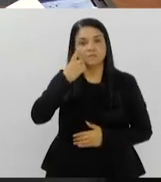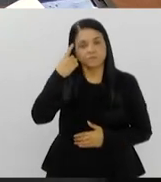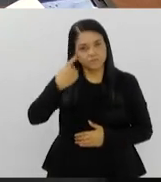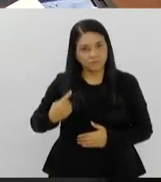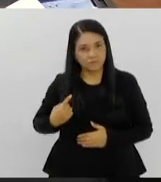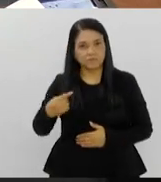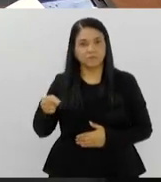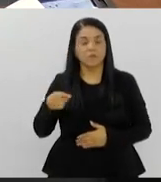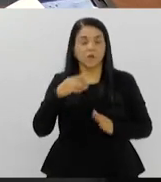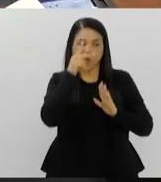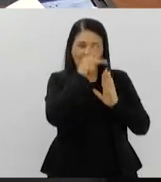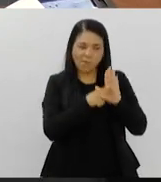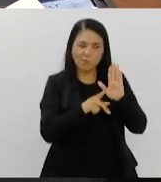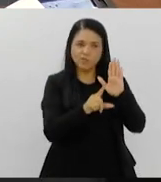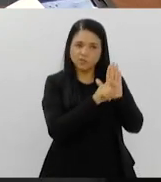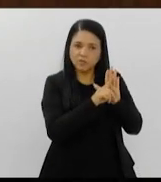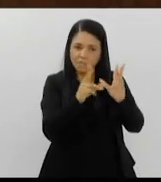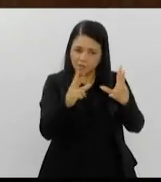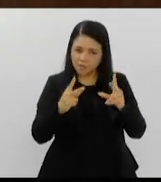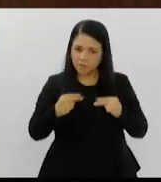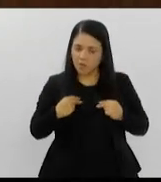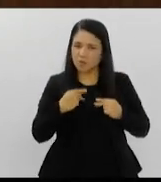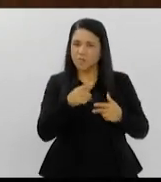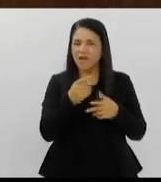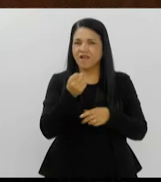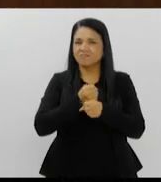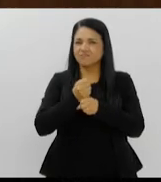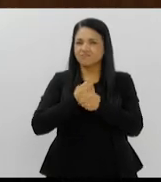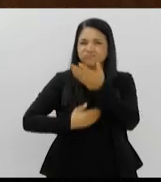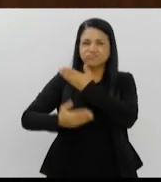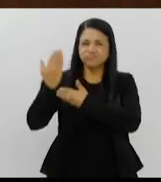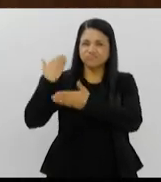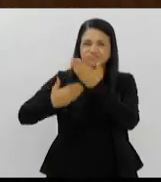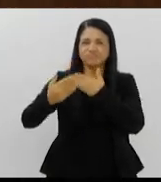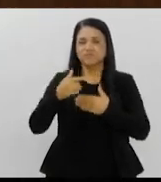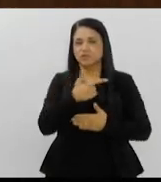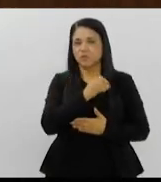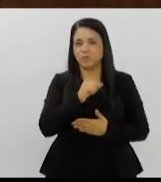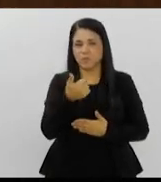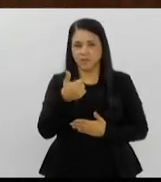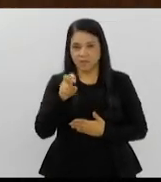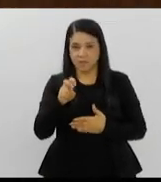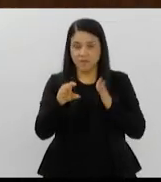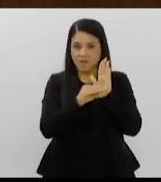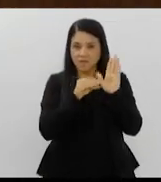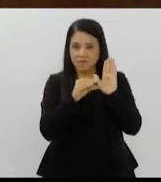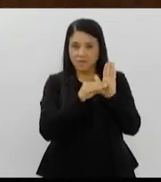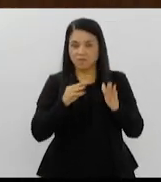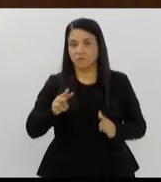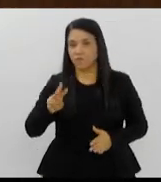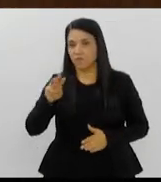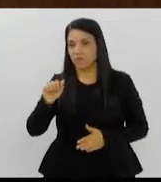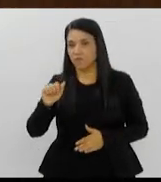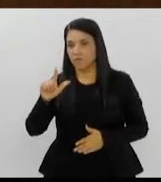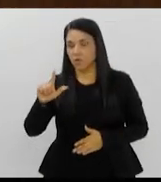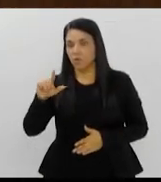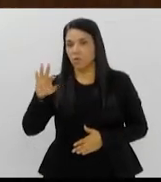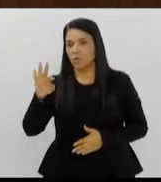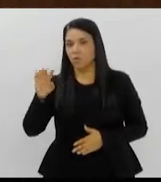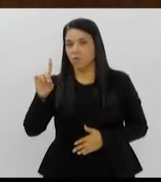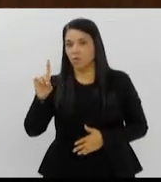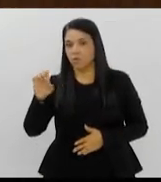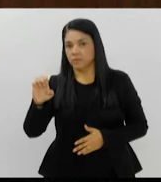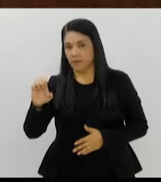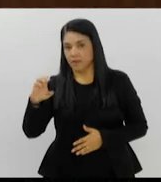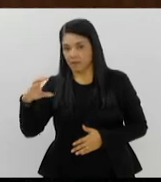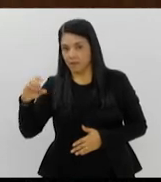o projeto é meritório, sendo que ele é um pouco antigo, de 2015, então as emendas do deputado Valdec foram no sentido de